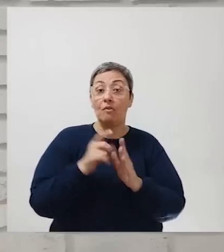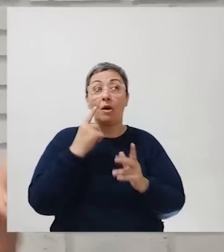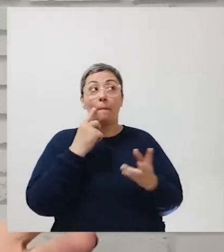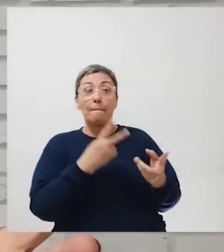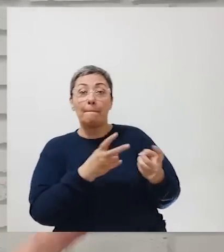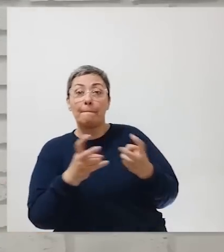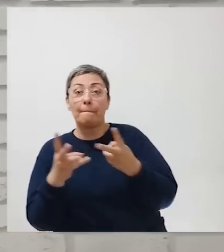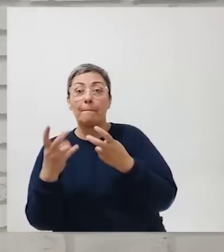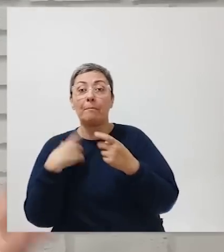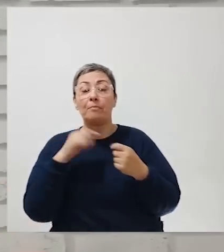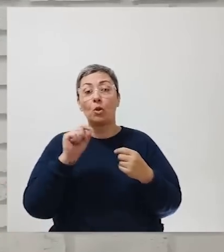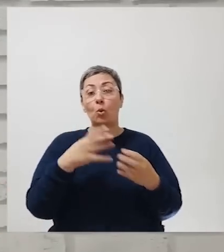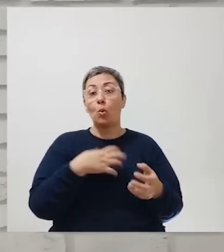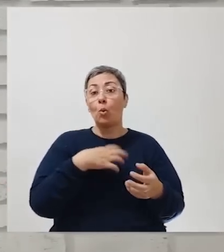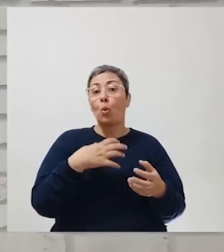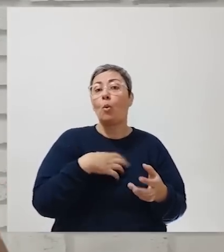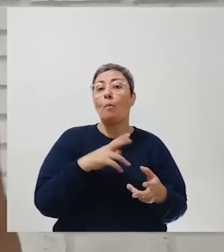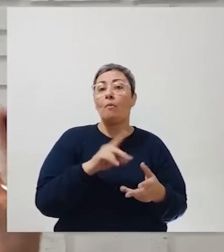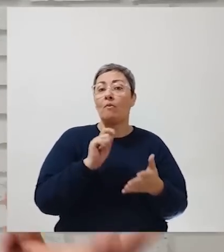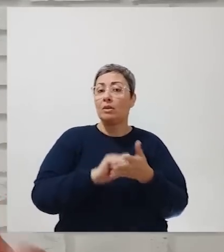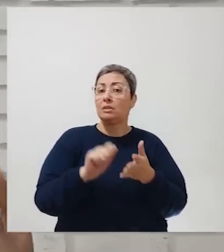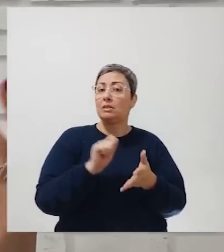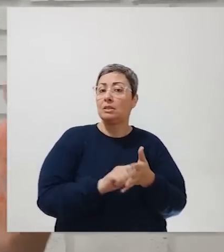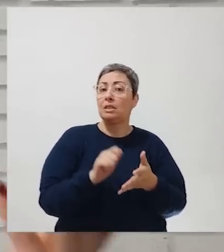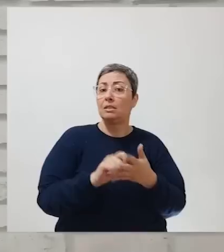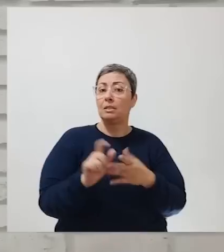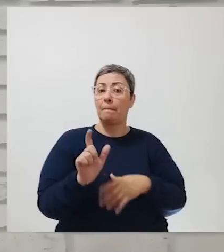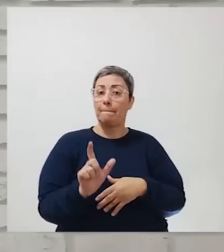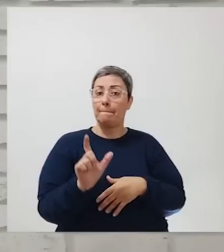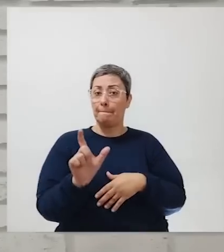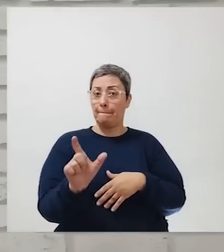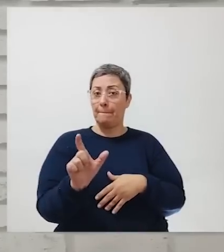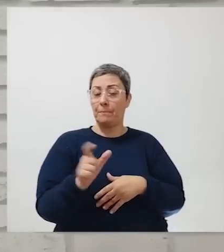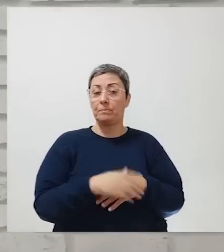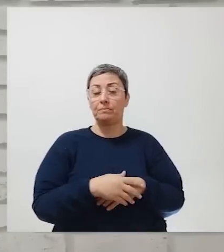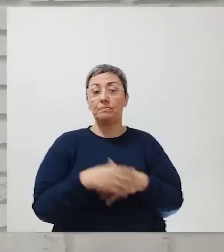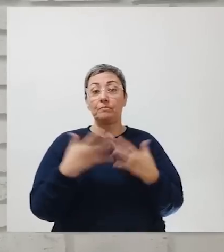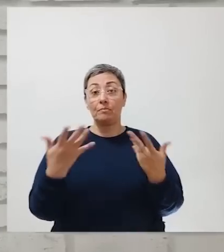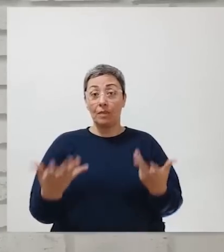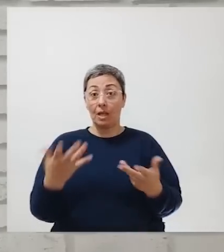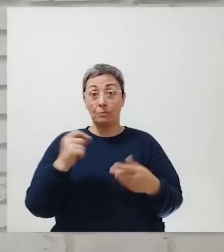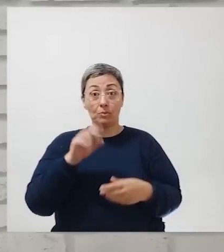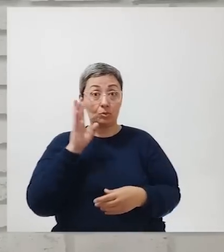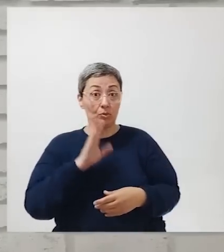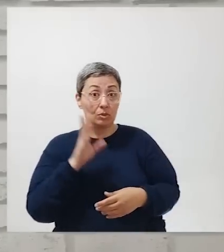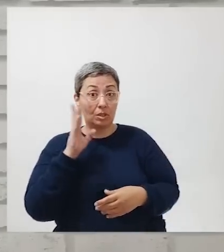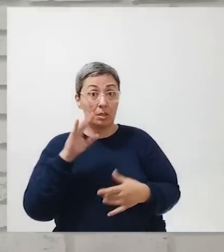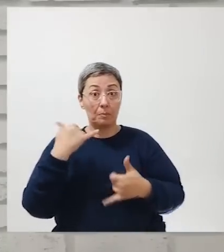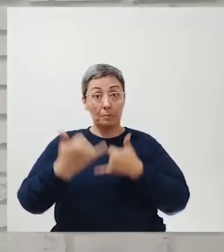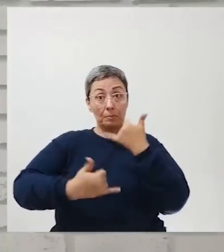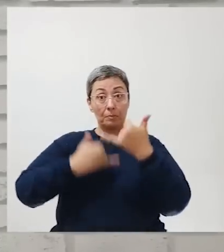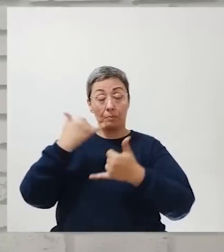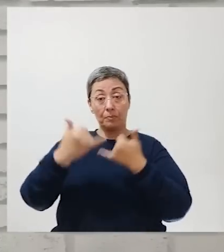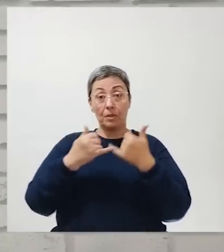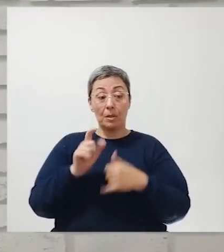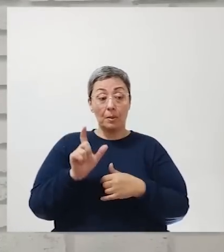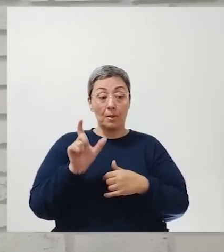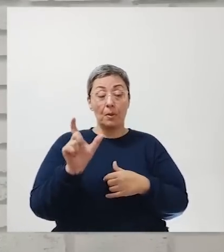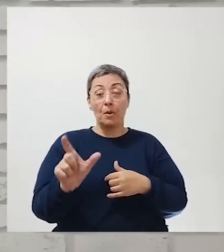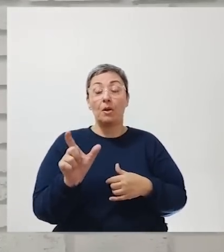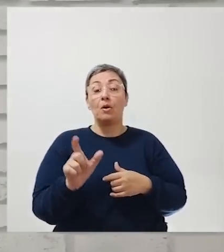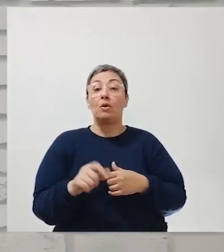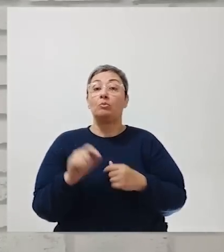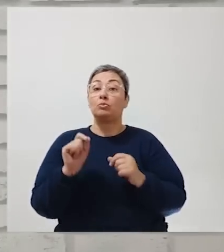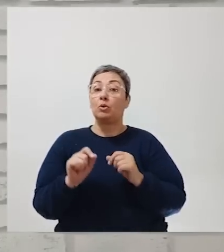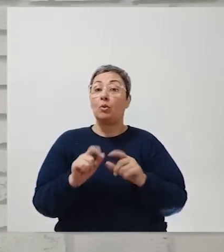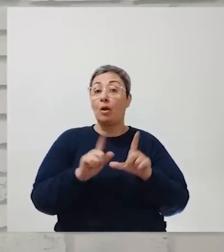vai percebendo o modo como nós escrevemos as palavras. E é muito legal esse tipo de brincadeira com as